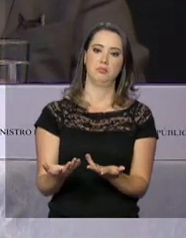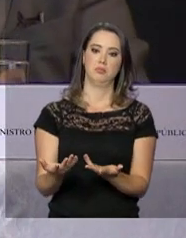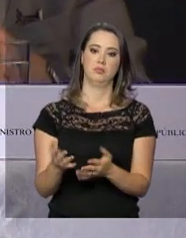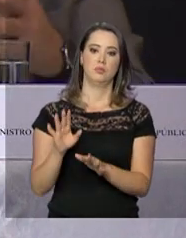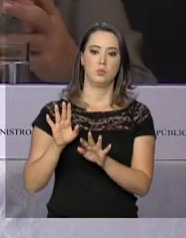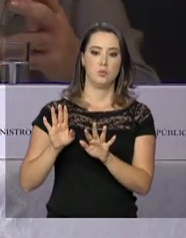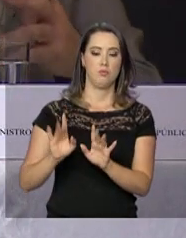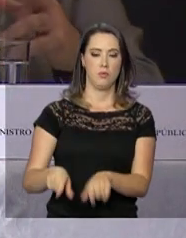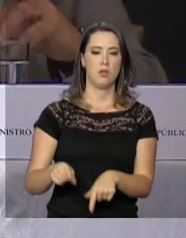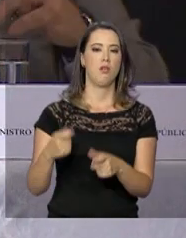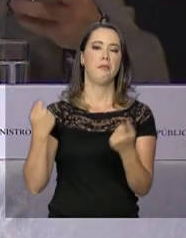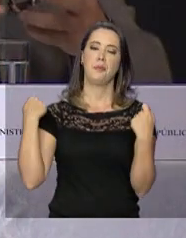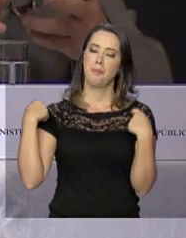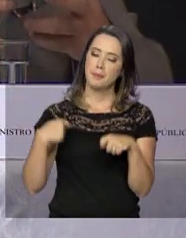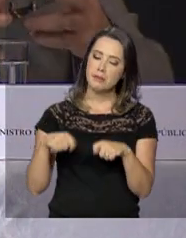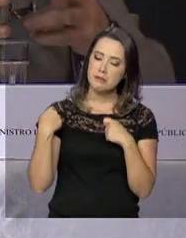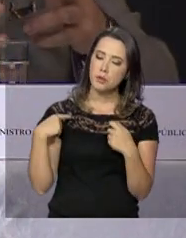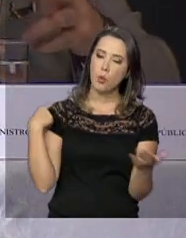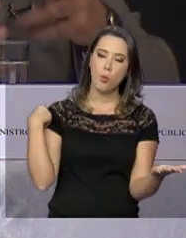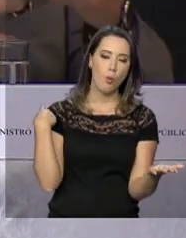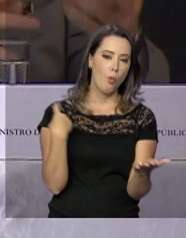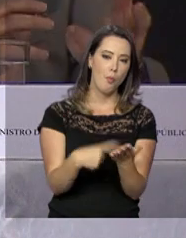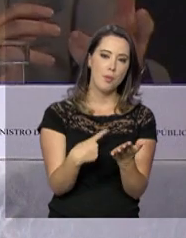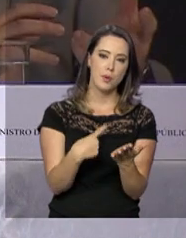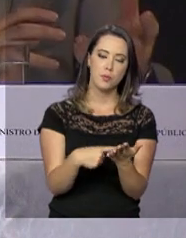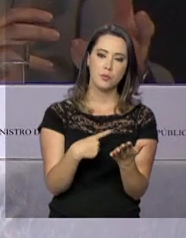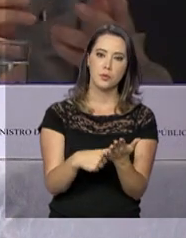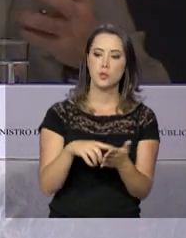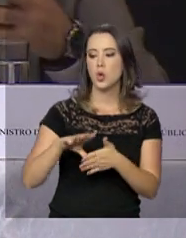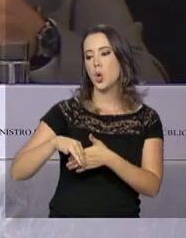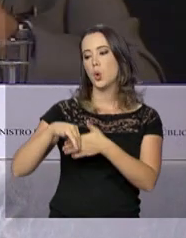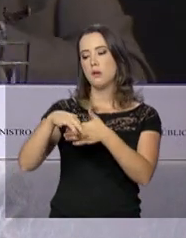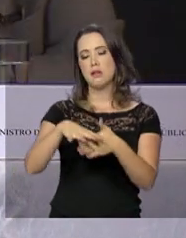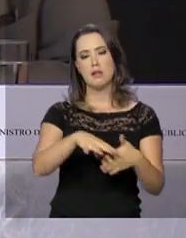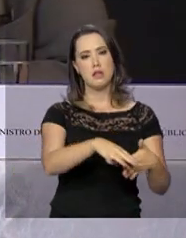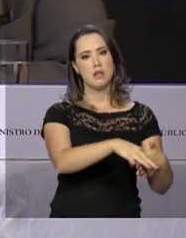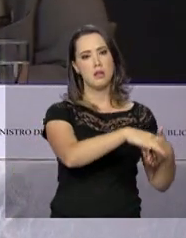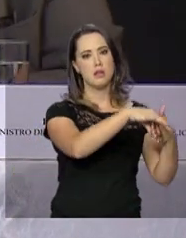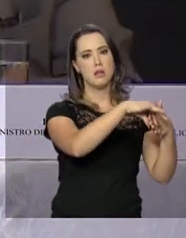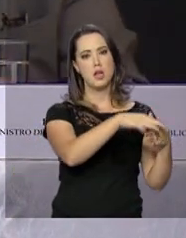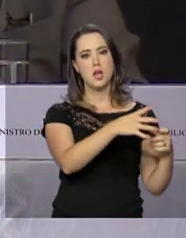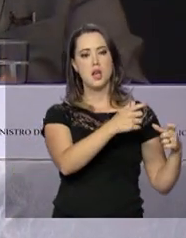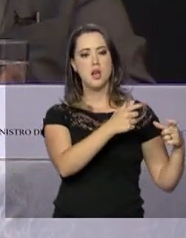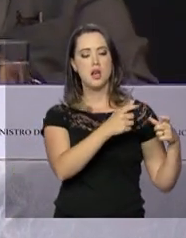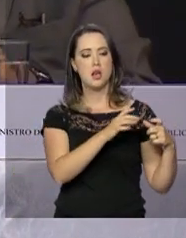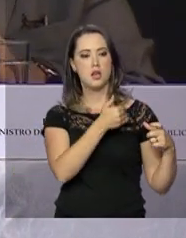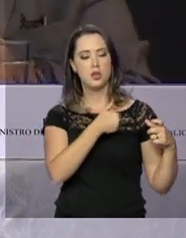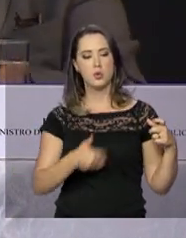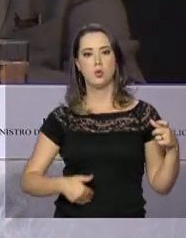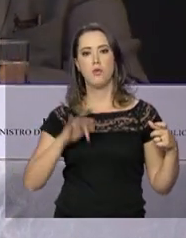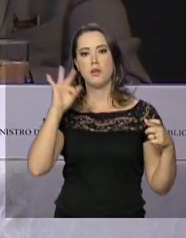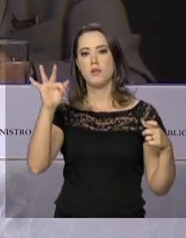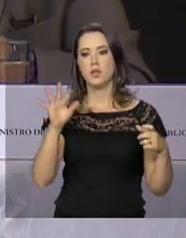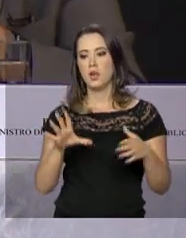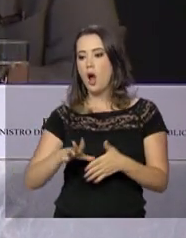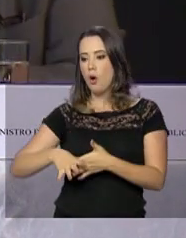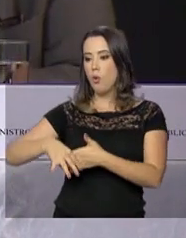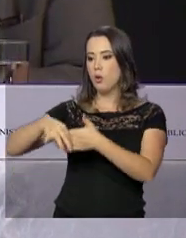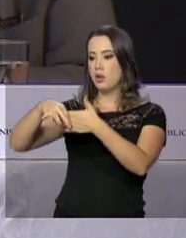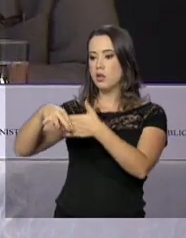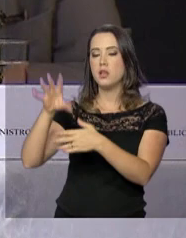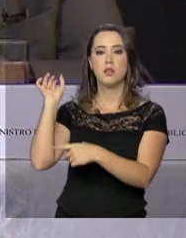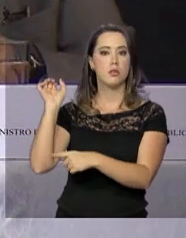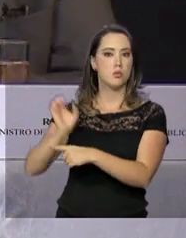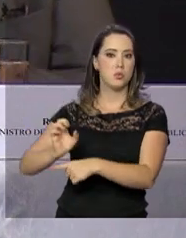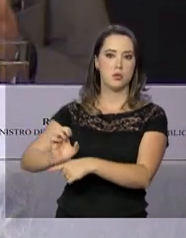e a necessária pactuação entre elites centrais e elites regionais, permanecendo a